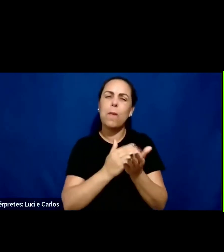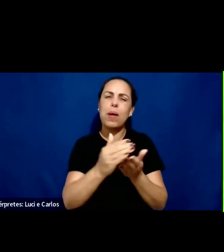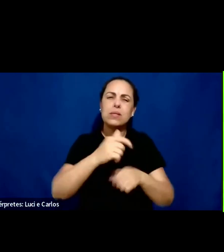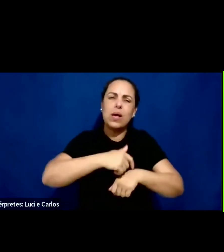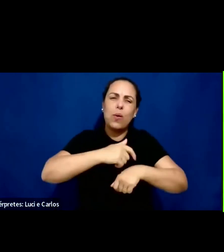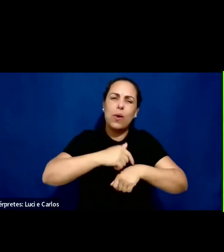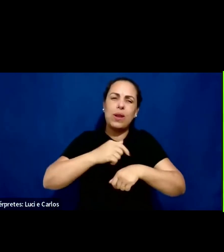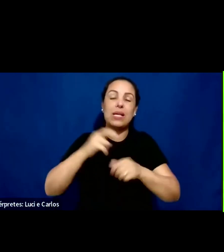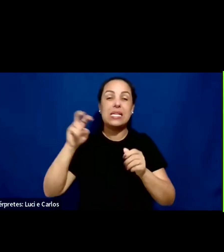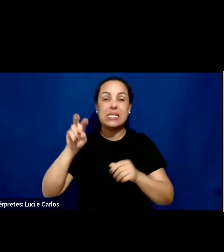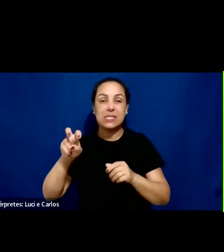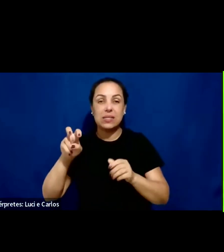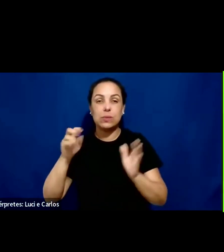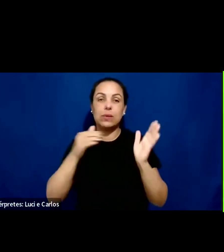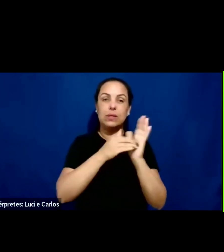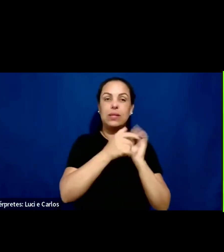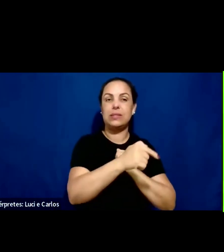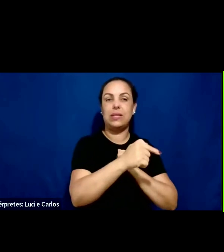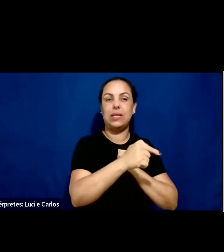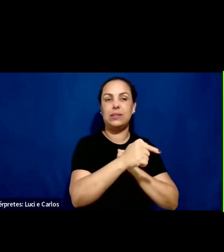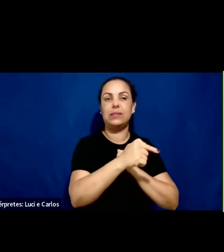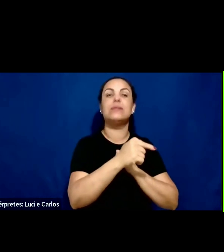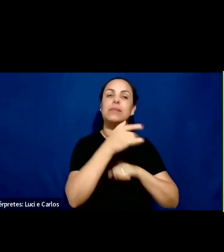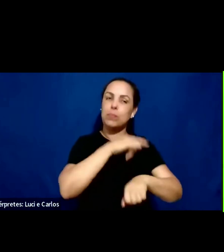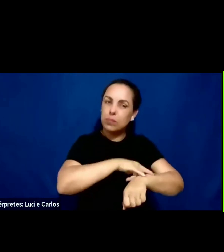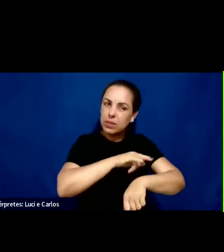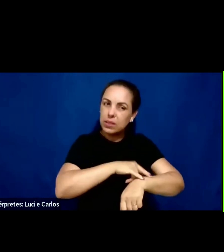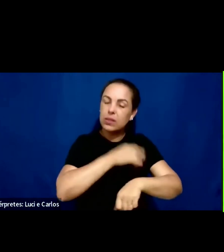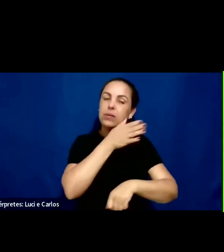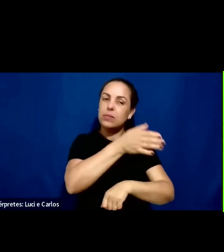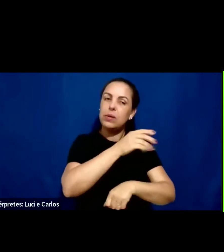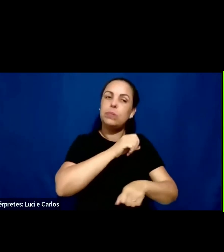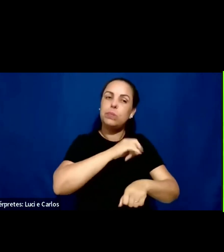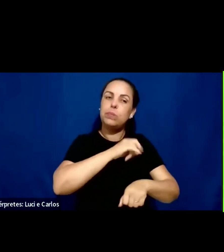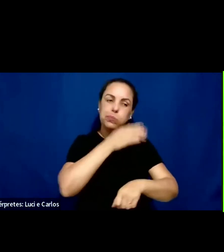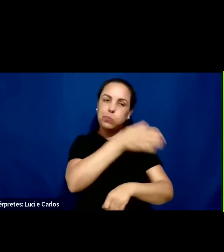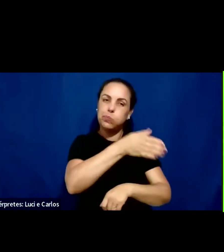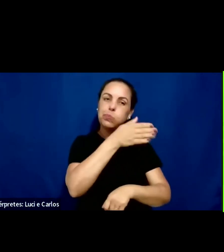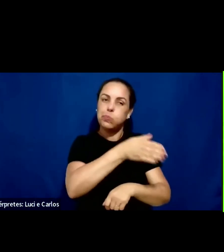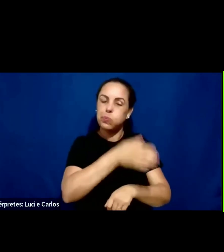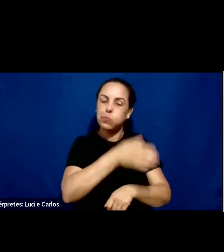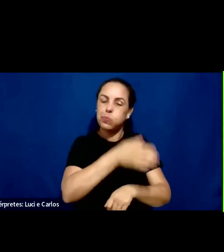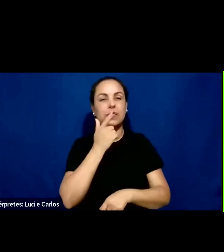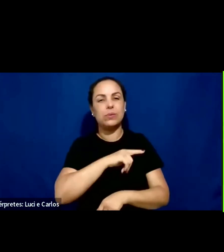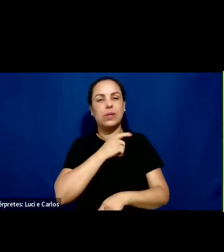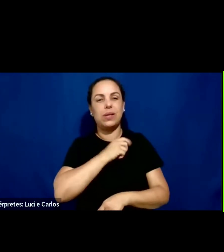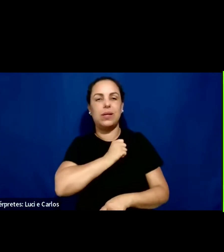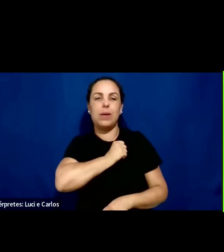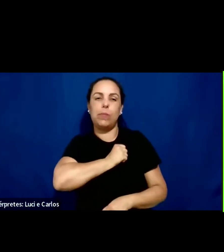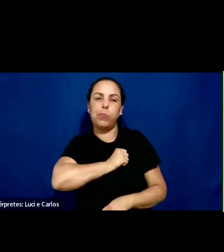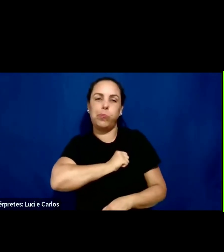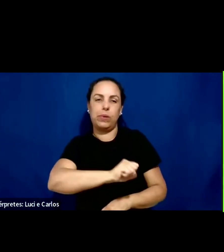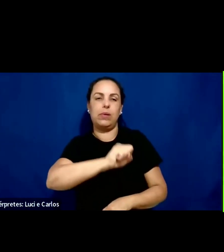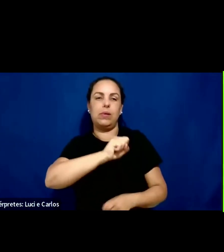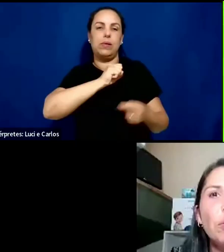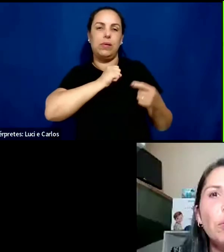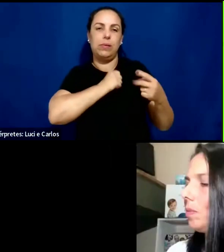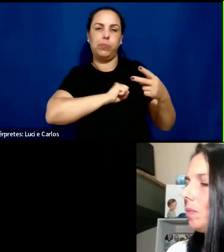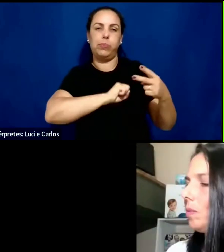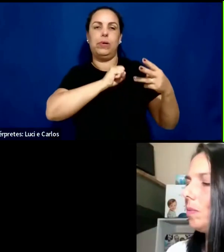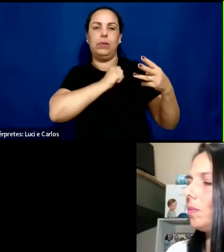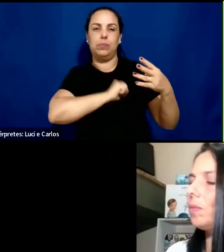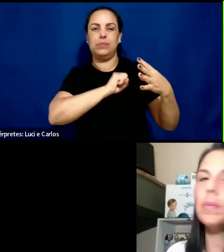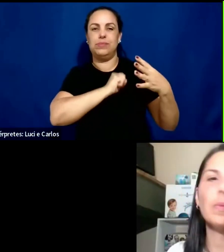a colocar o seu intestino para funcionar. Comece a observar as suas fezes. Comece a observar a sua urina.